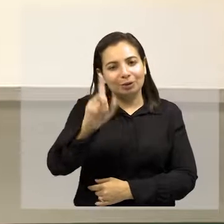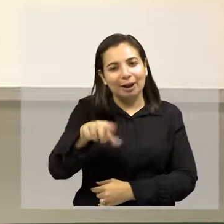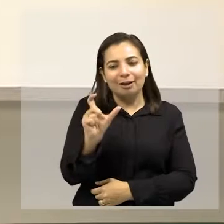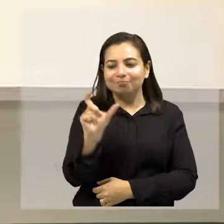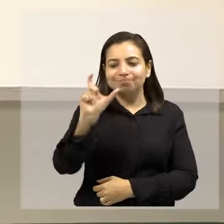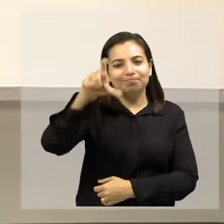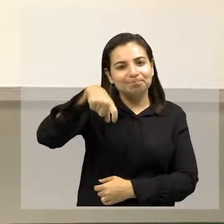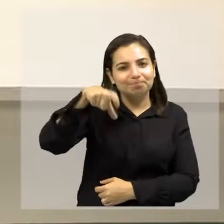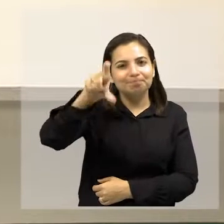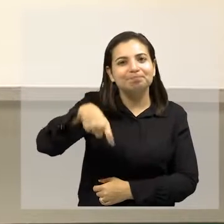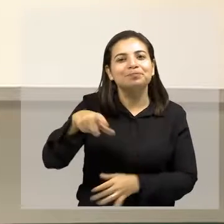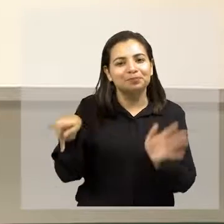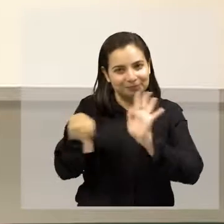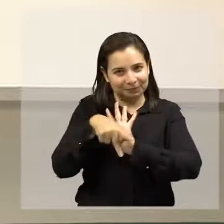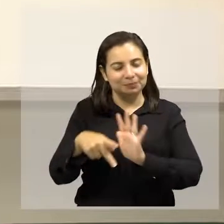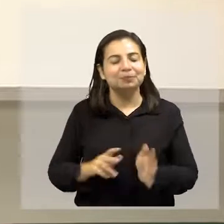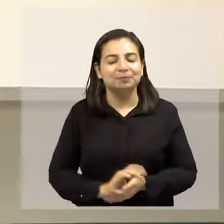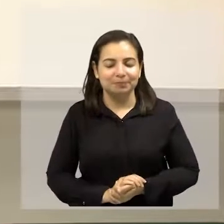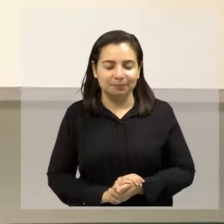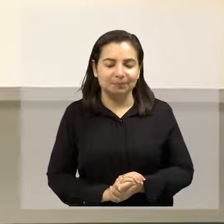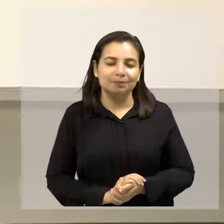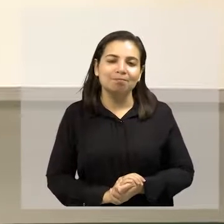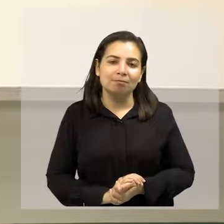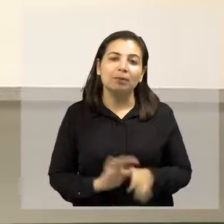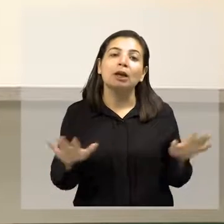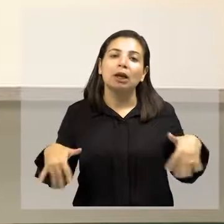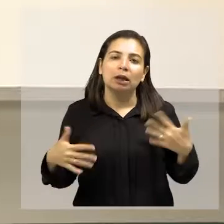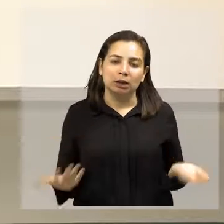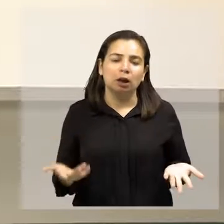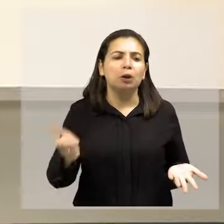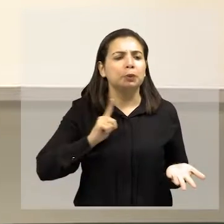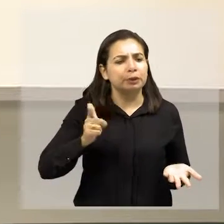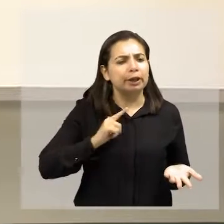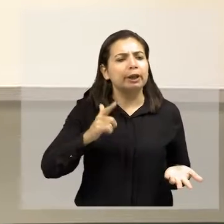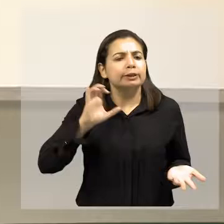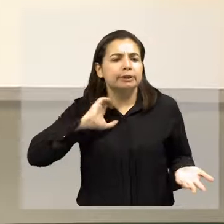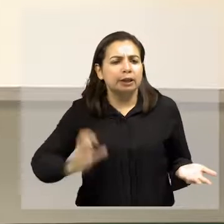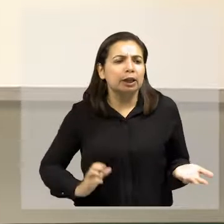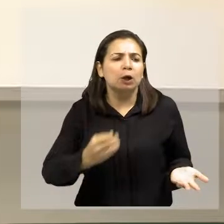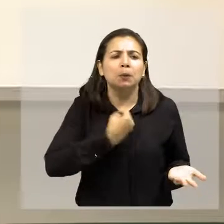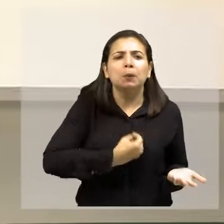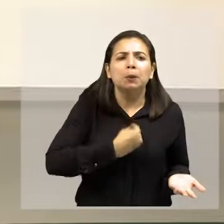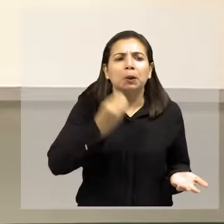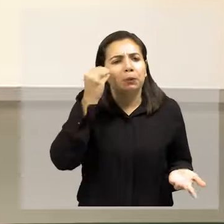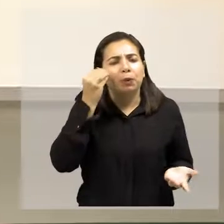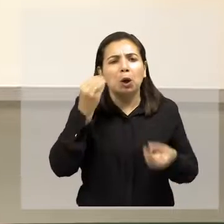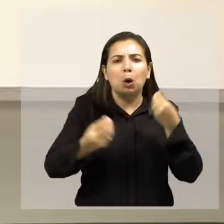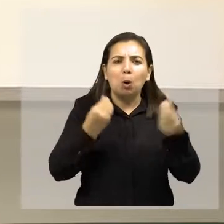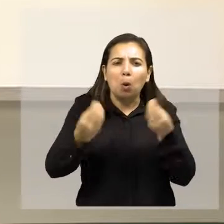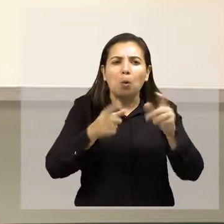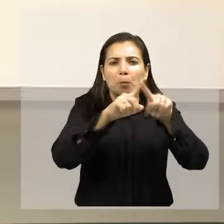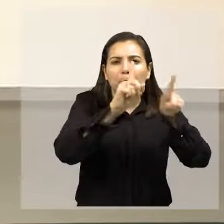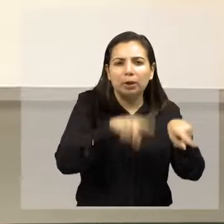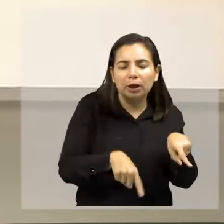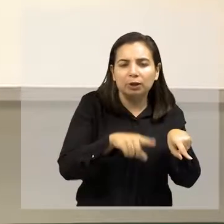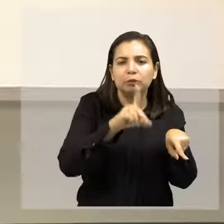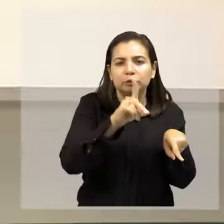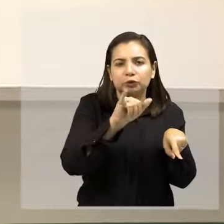provado, tem vivenciado, cidadãos e cidadãs têm vivenciado, o Plano Diretor